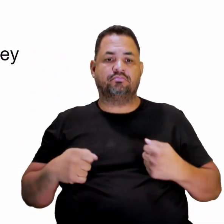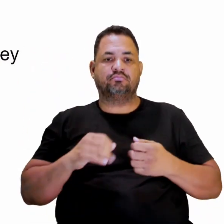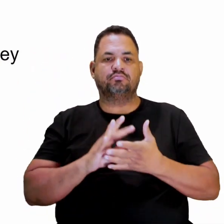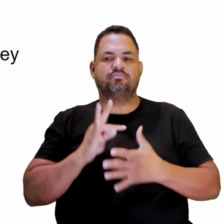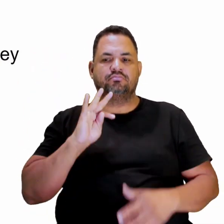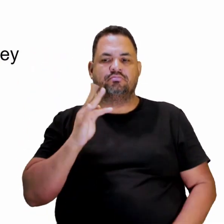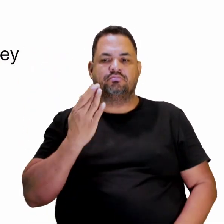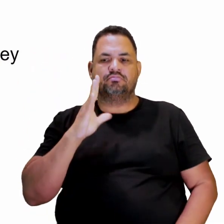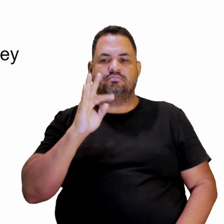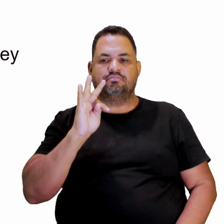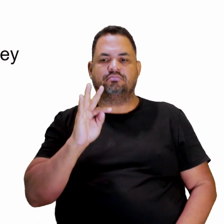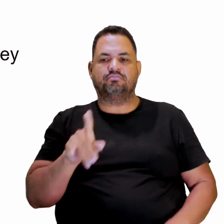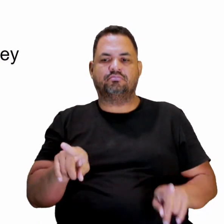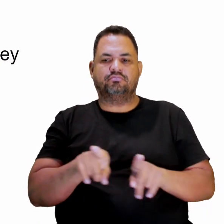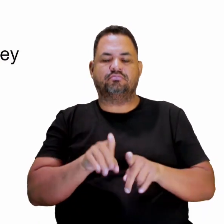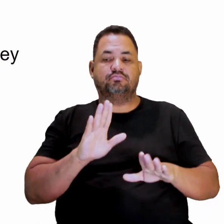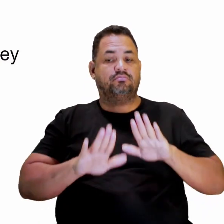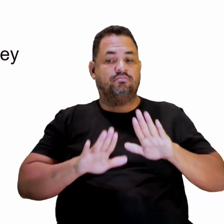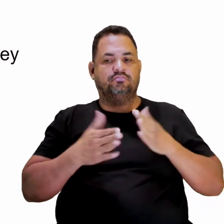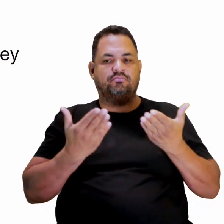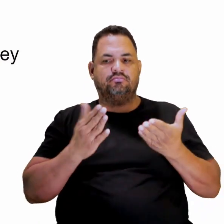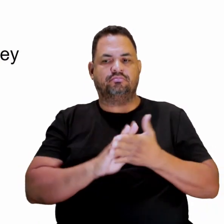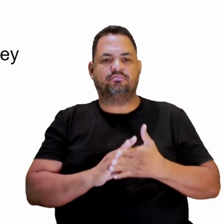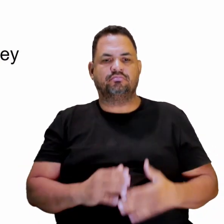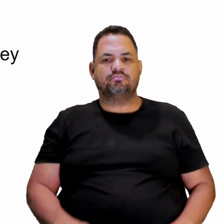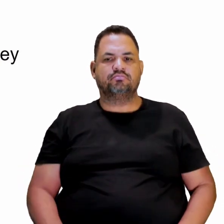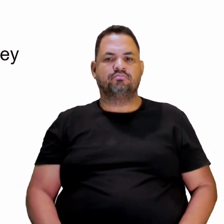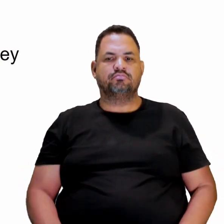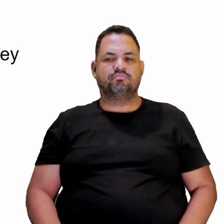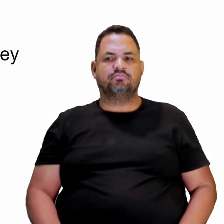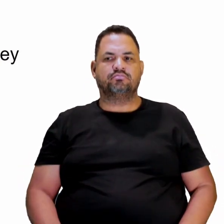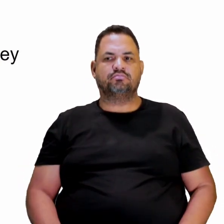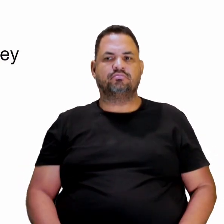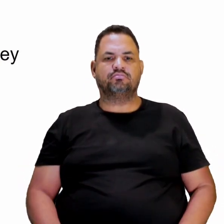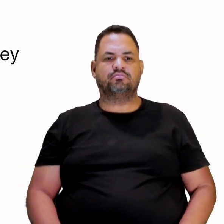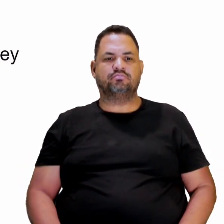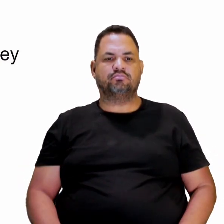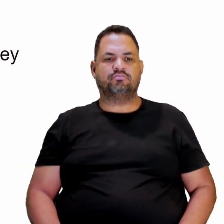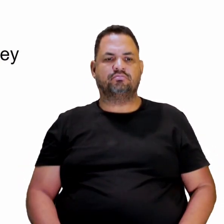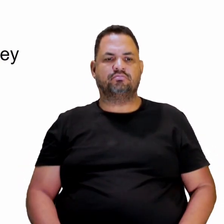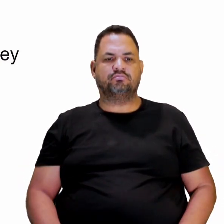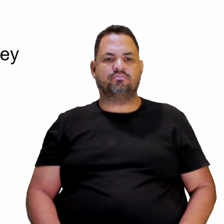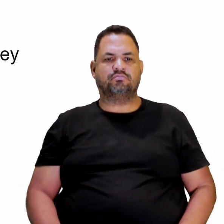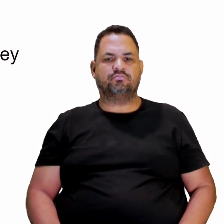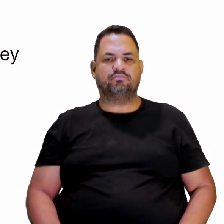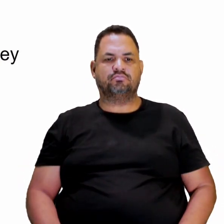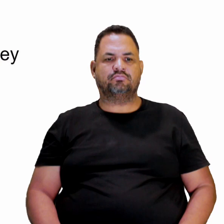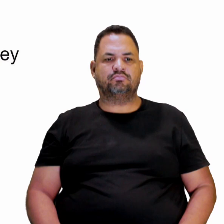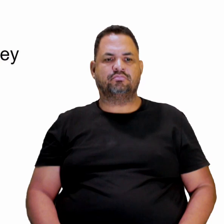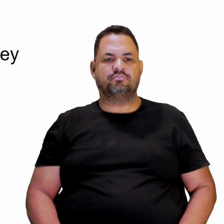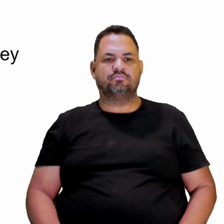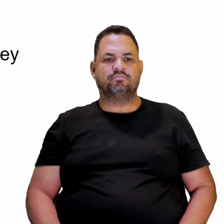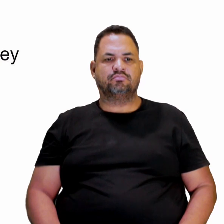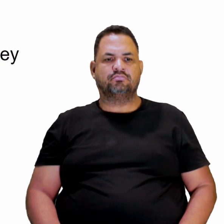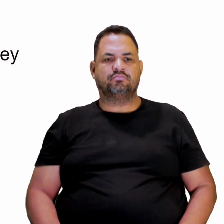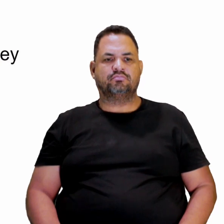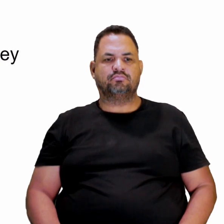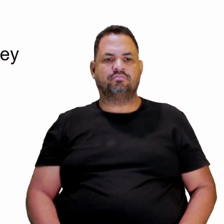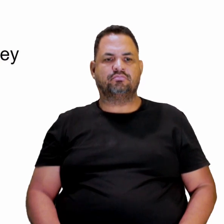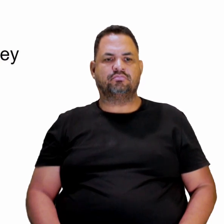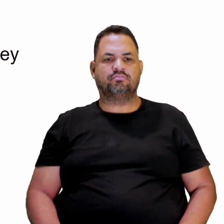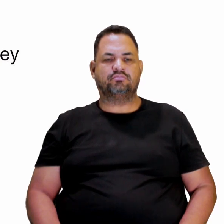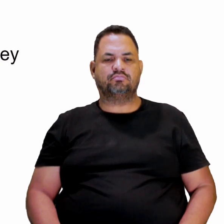that, né? Dependendo se fosse uma non-defined ou enfim. Então, my bike, é interessante mais